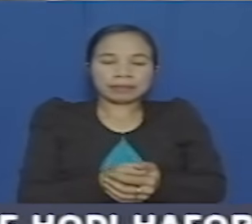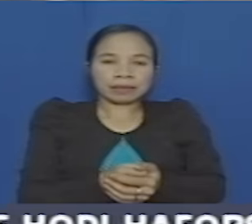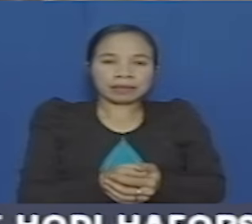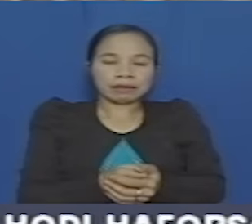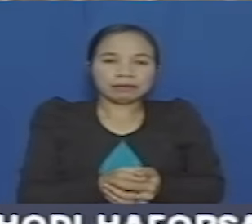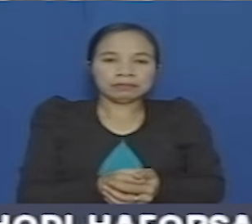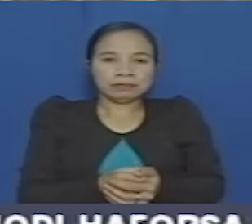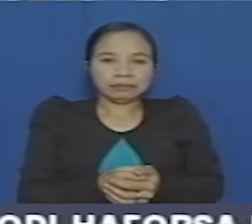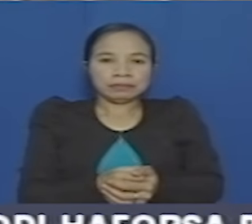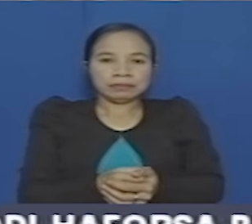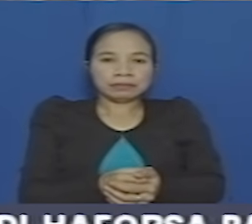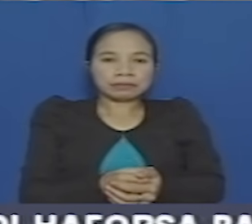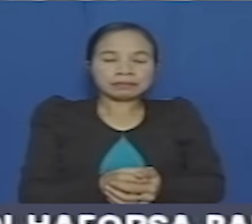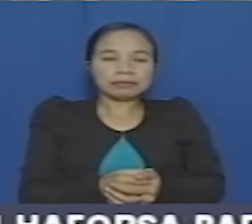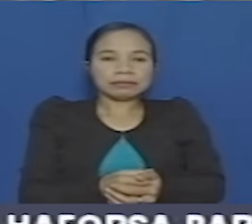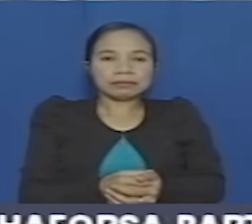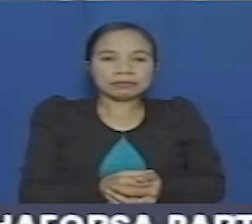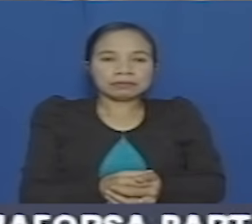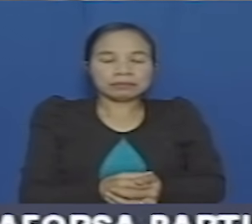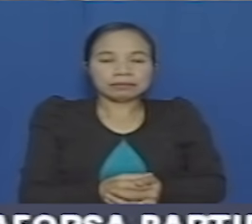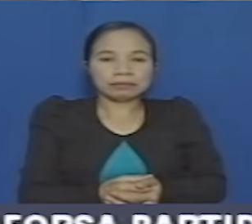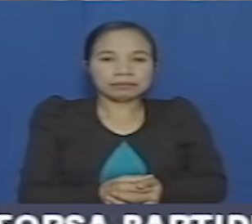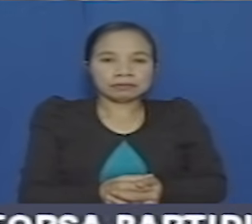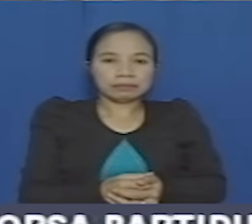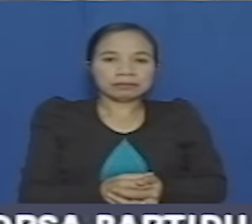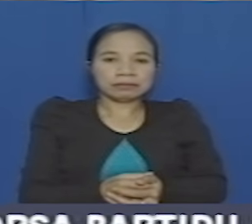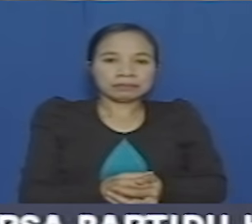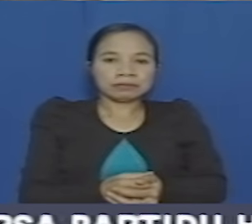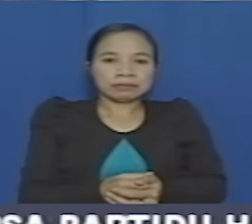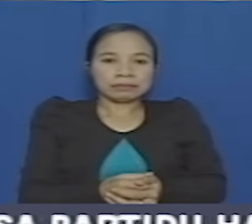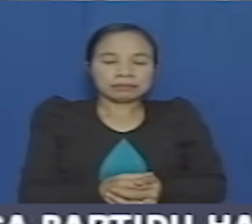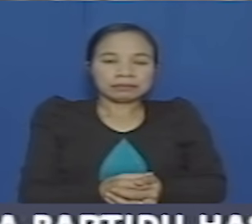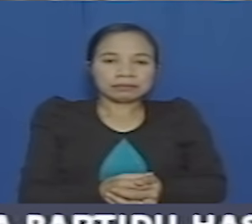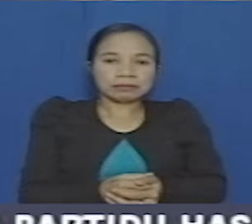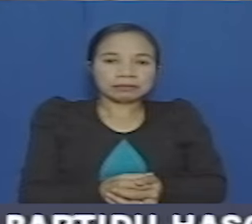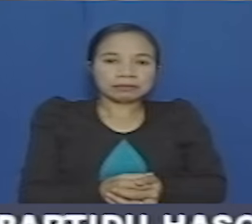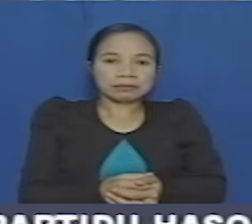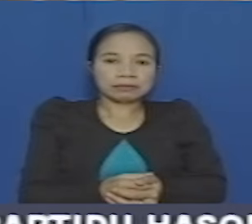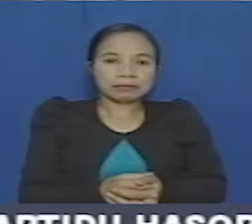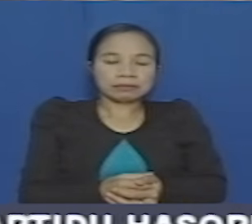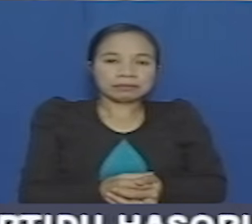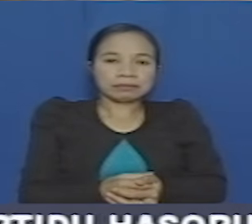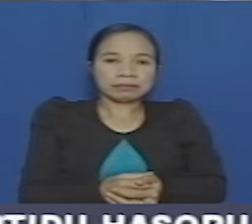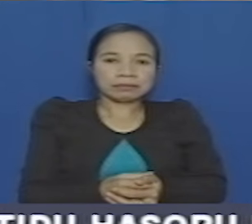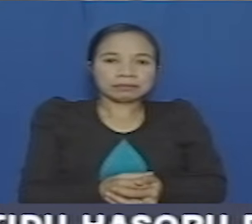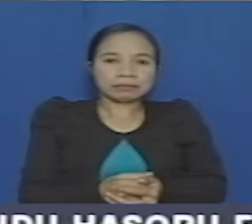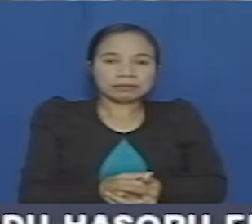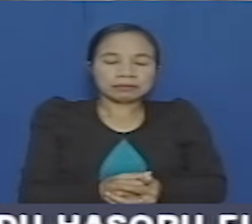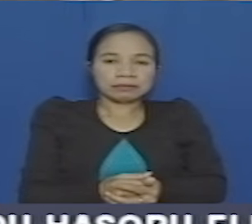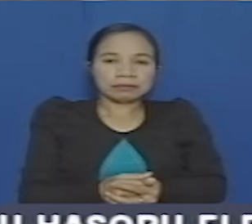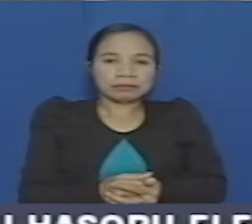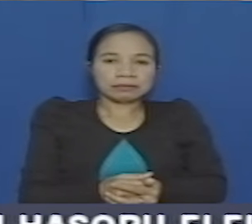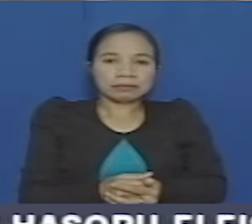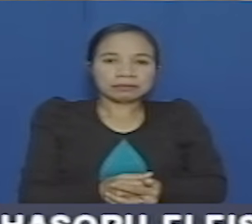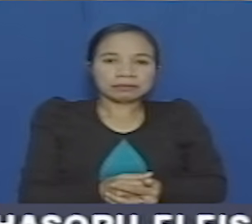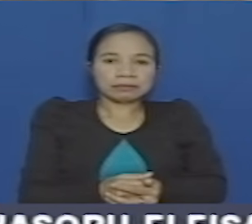na maka o. Agora, na bai, isa tanis. Tanis bahore halaiba,